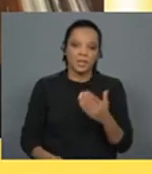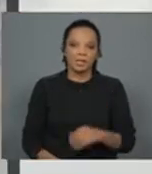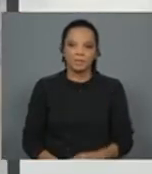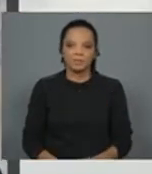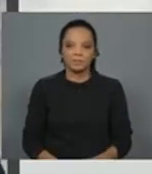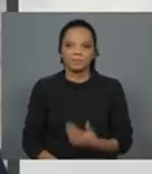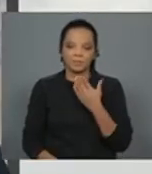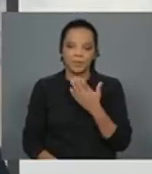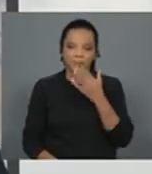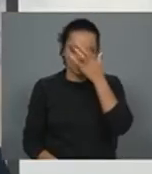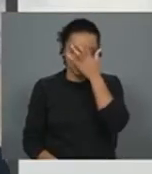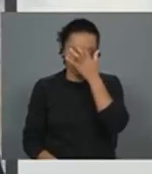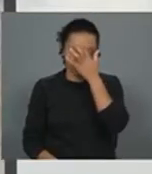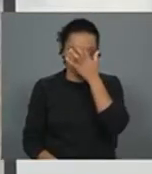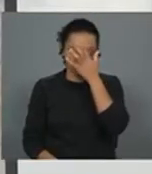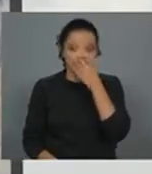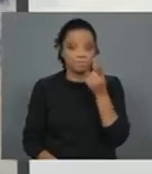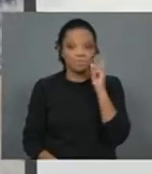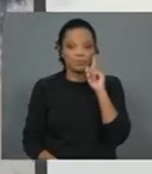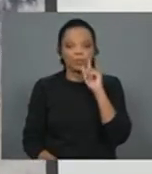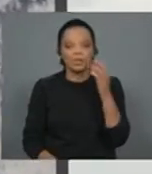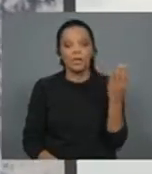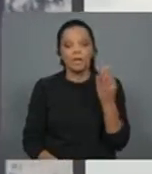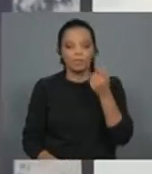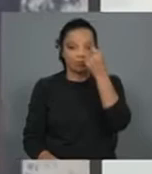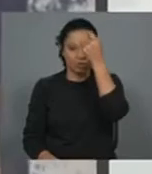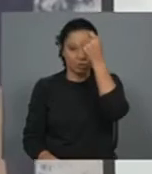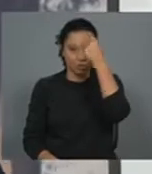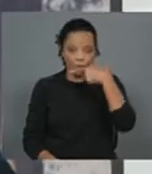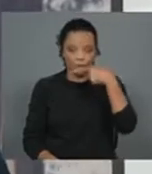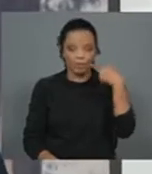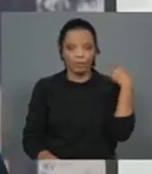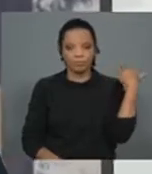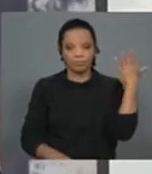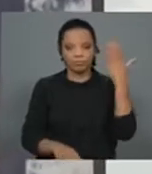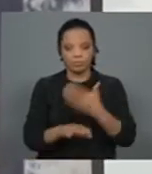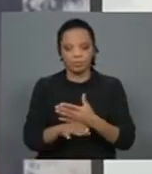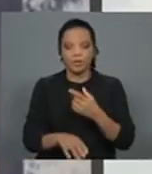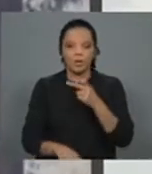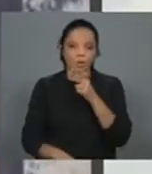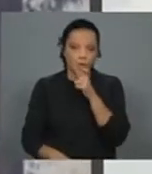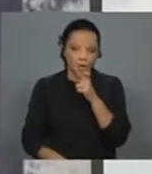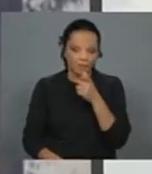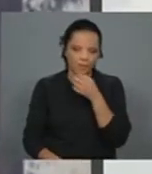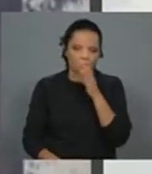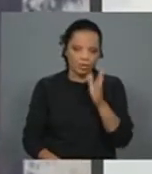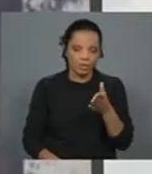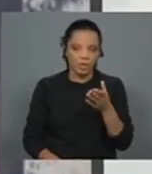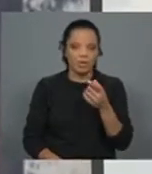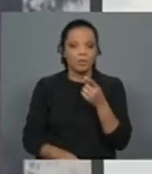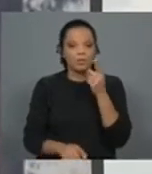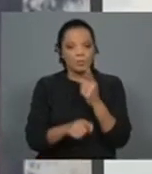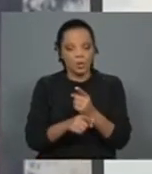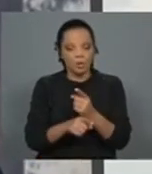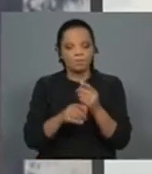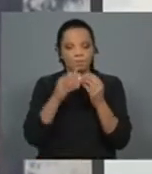Obrigado. Obrigado. É um momento importante na nossa história, já aqui falámos. Foi trágico, mas também pedagógico. Falamos